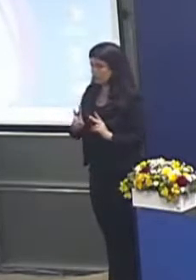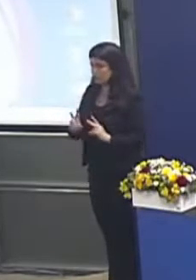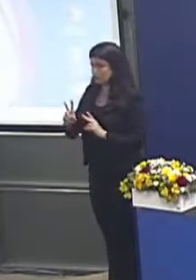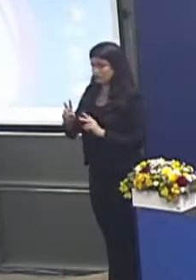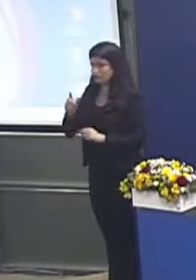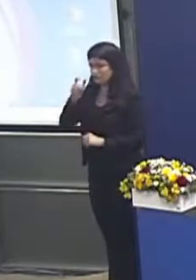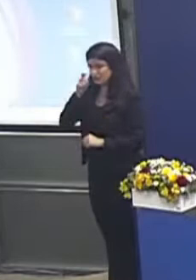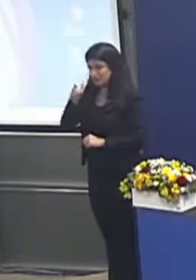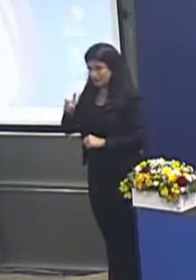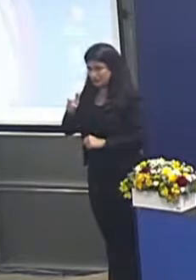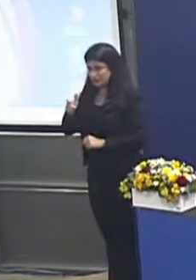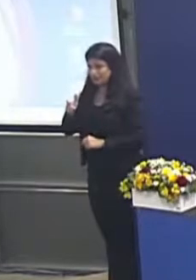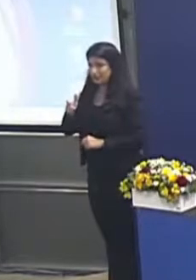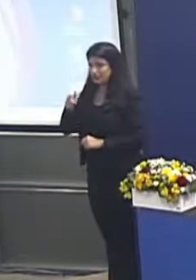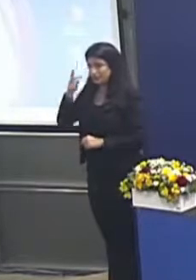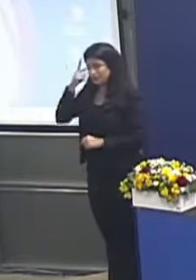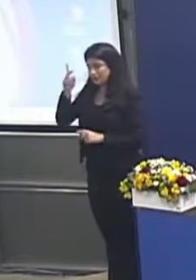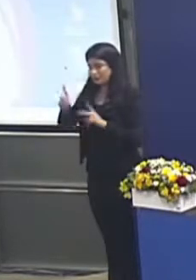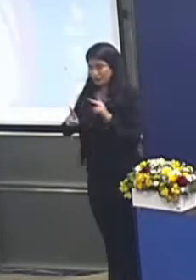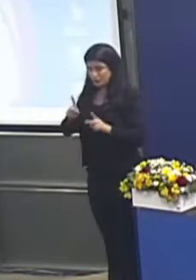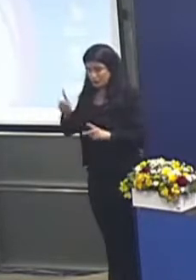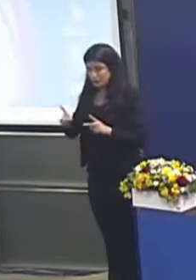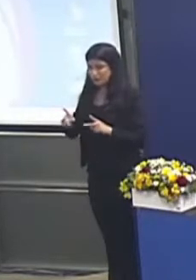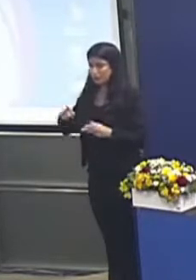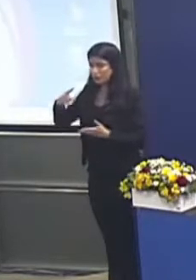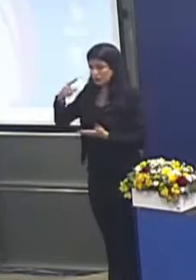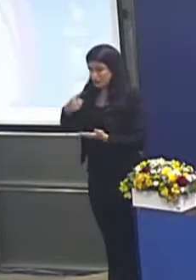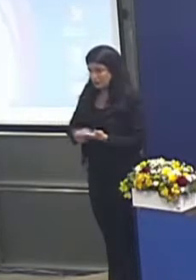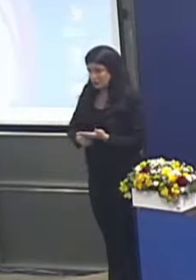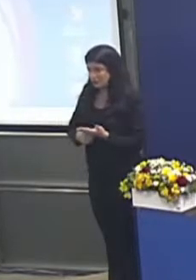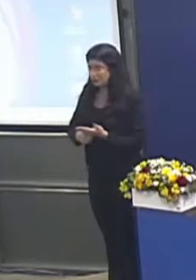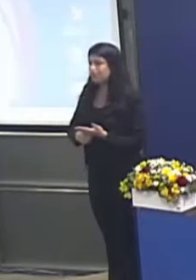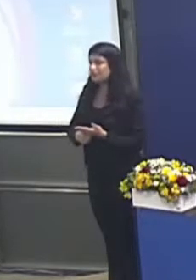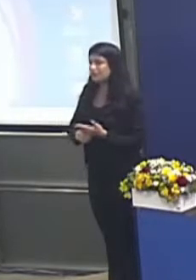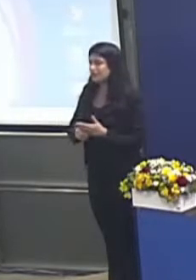aos interesses do povo, comprometida com a